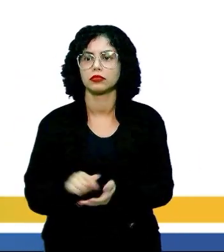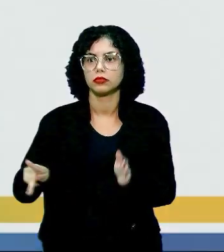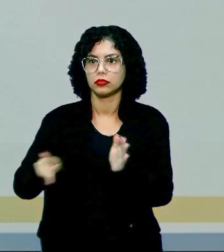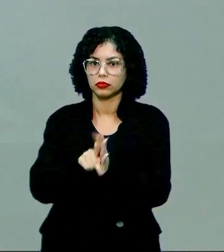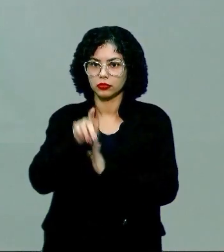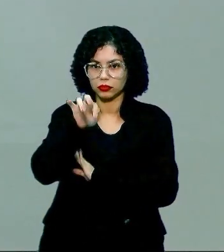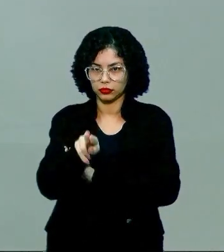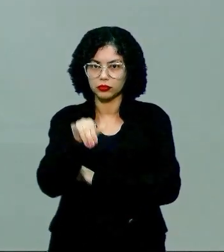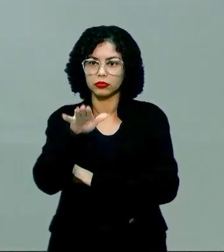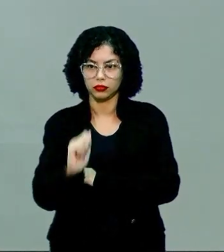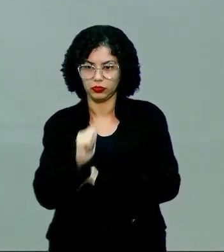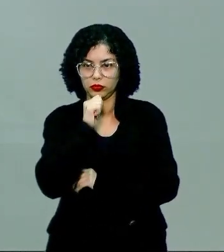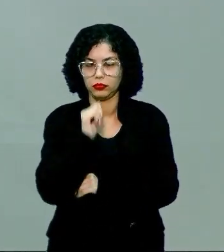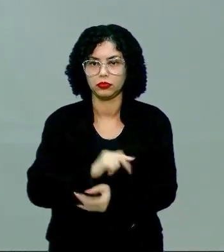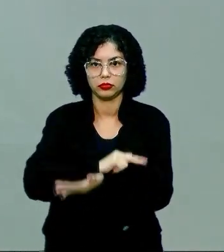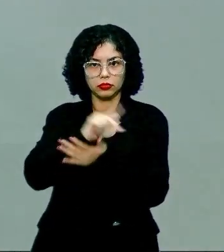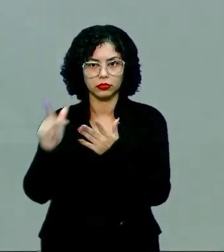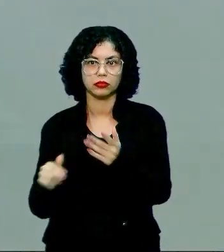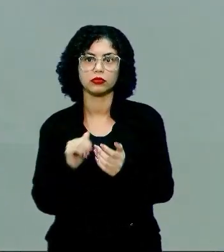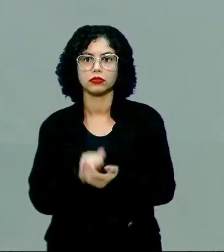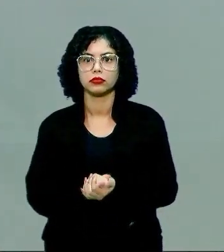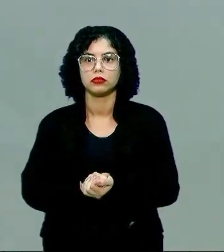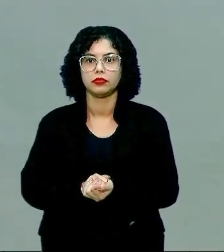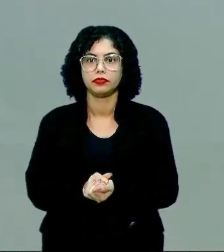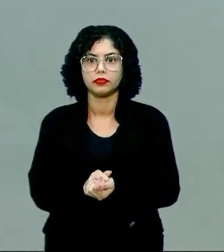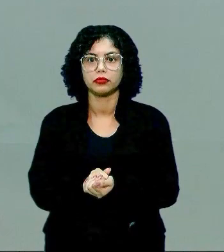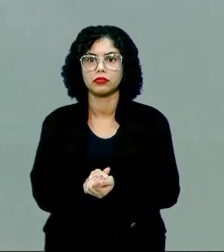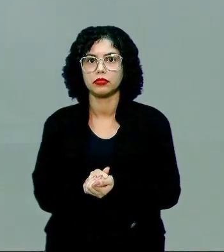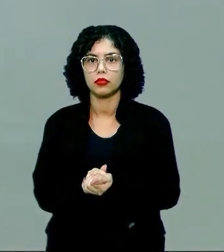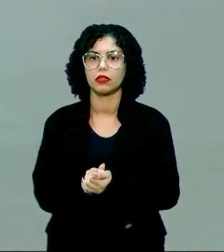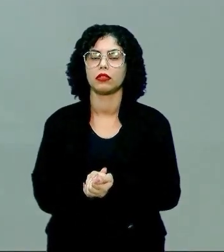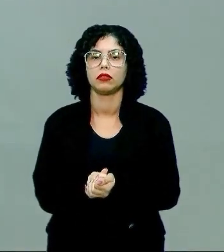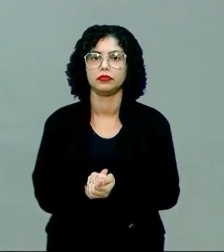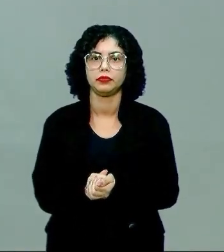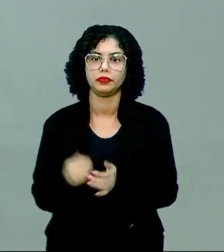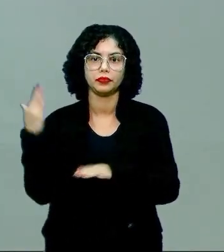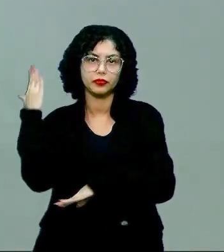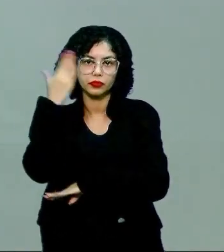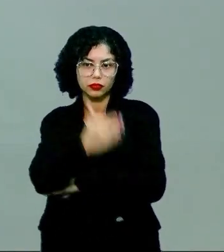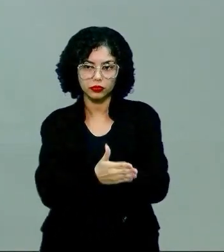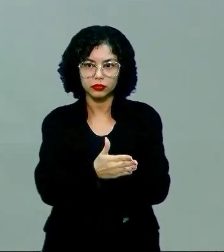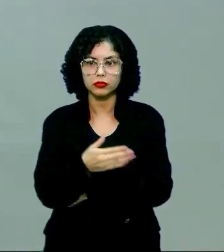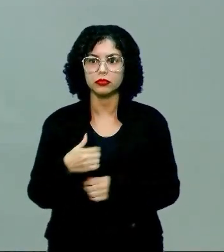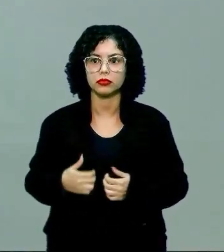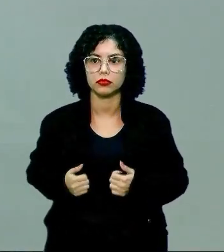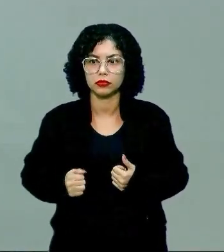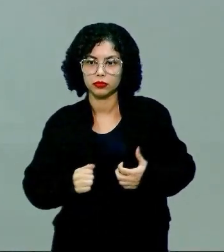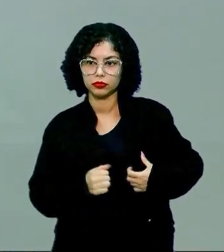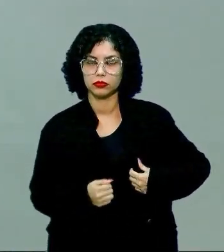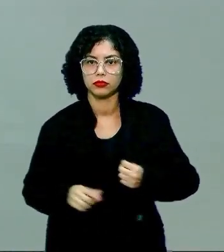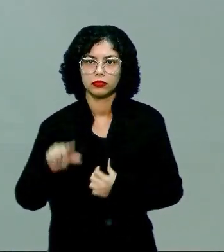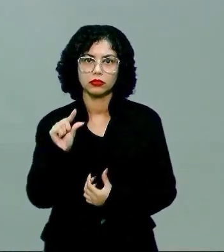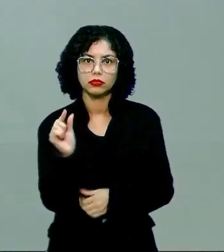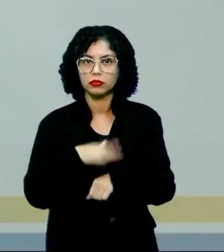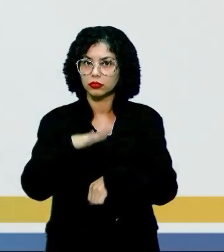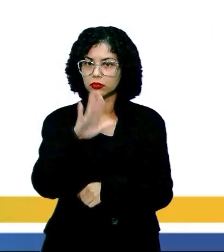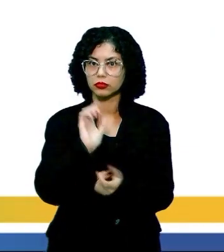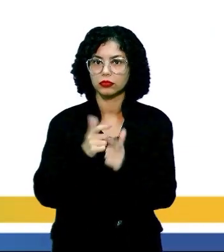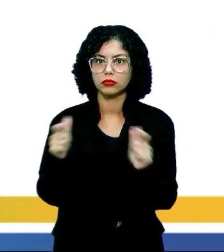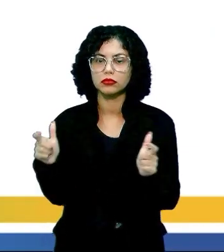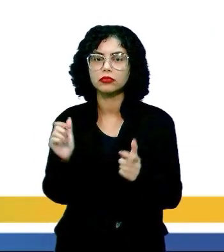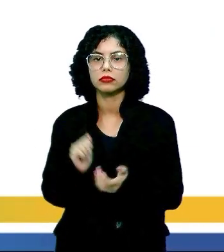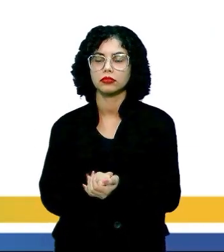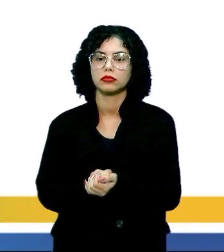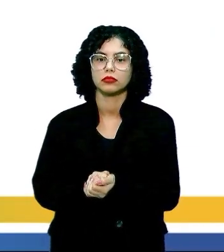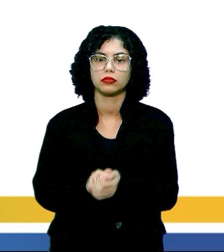autônomo e aí eu falei várias palavras de esse direcionamento um pouco mais teórico no sentido de